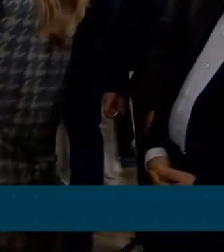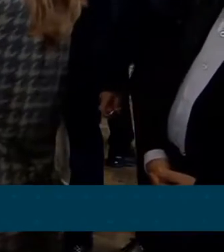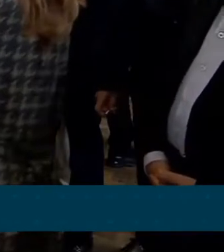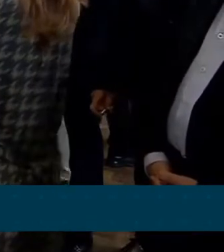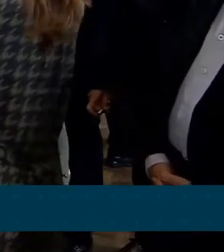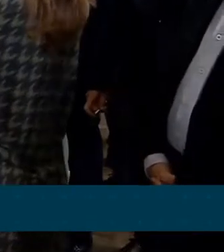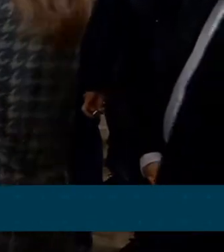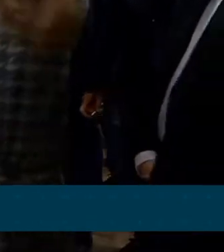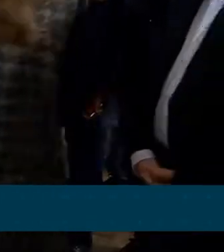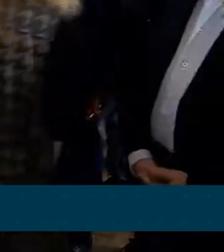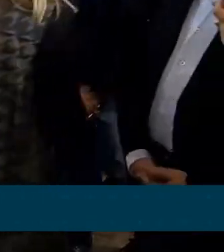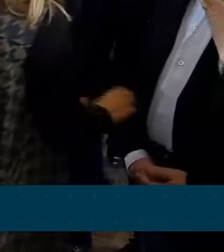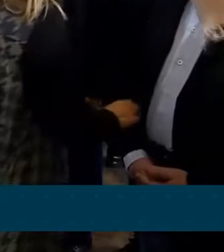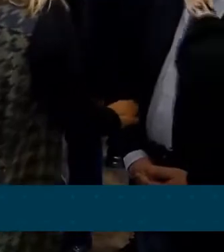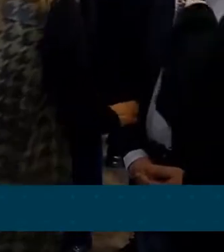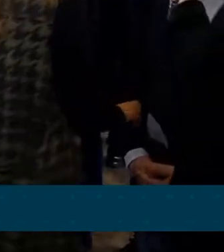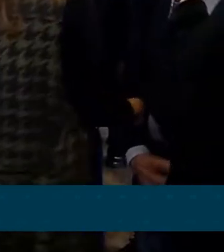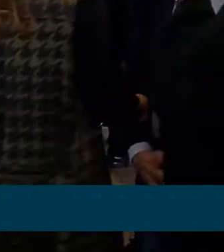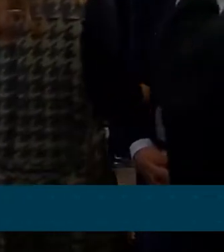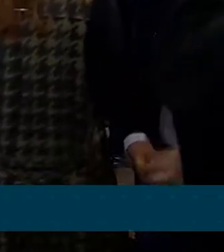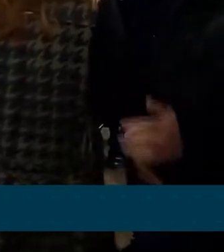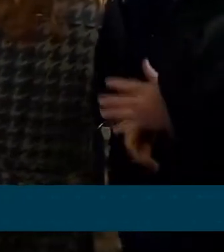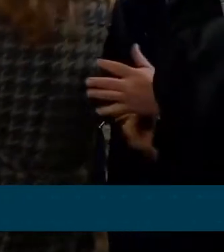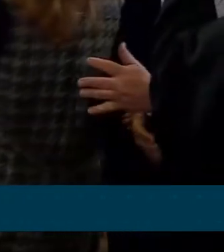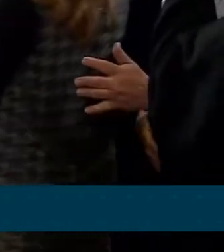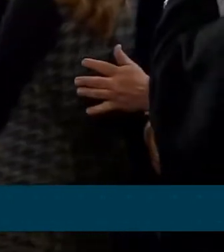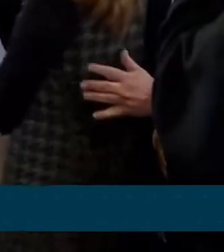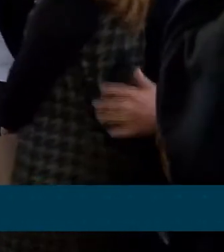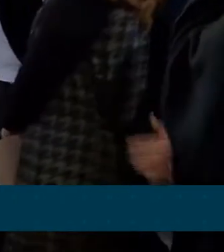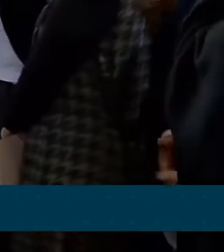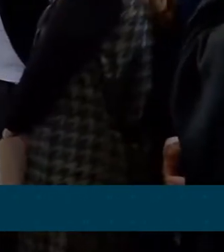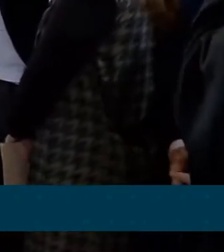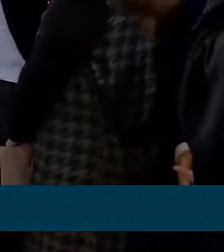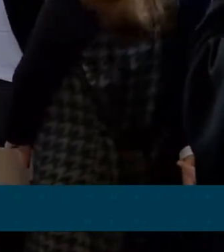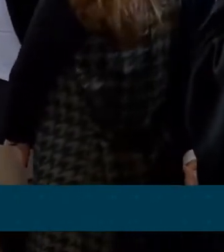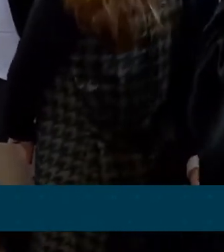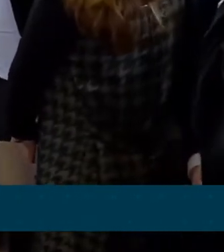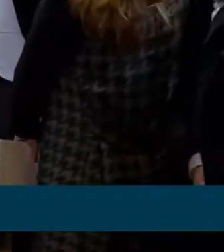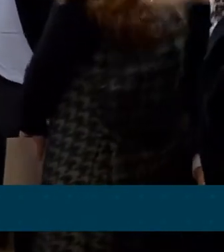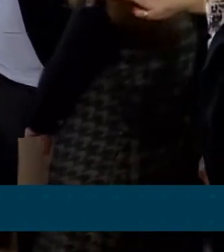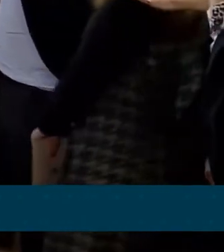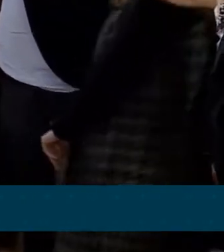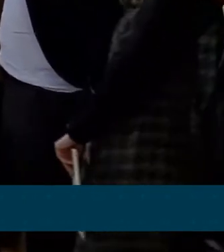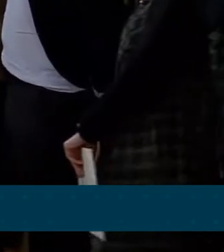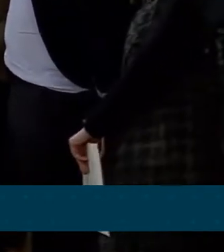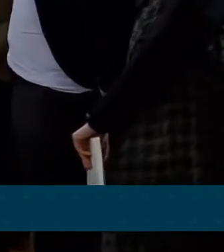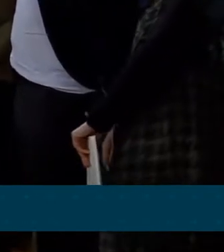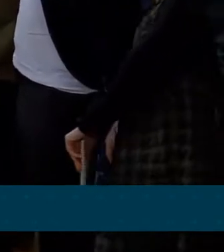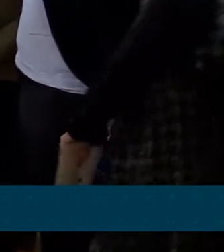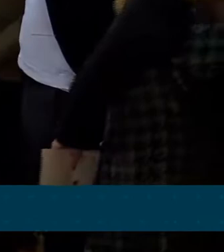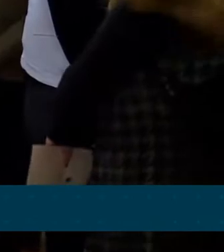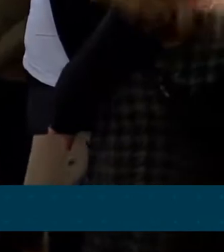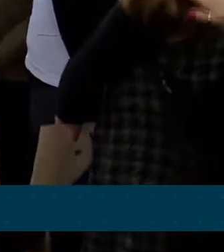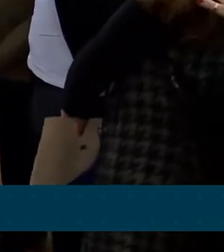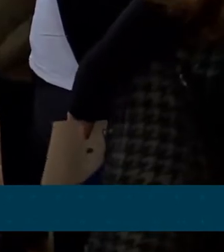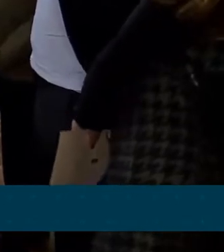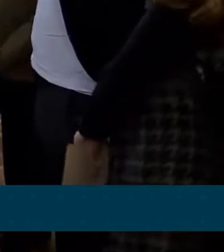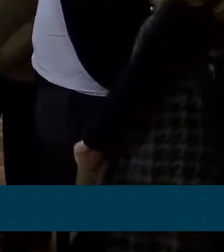Desenvolvendo atitudes, valores e hábitos saudáveis para a vida em sociedade.